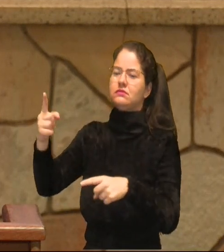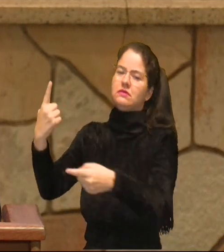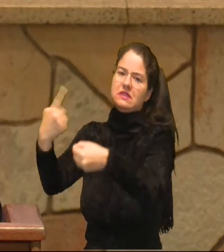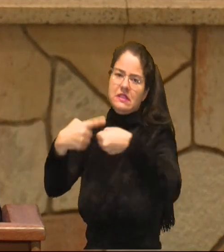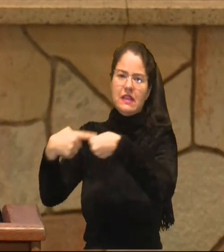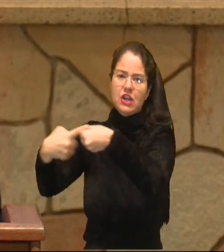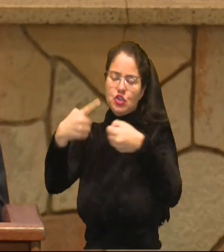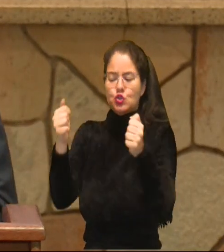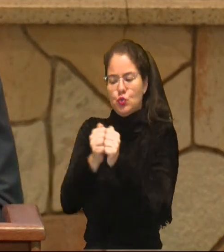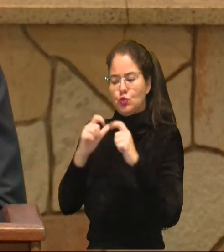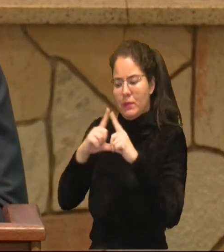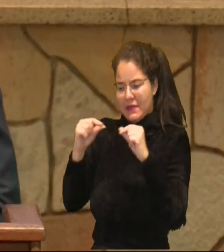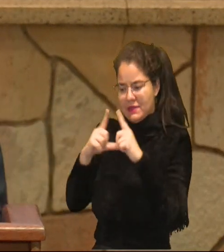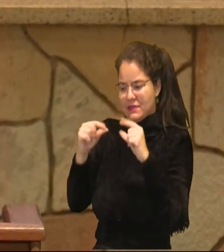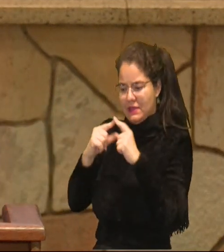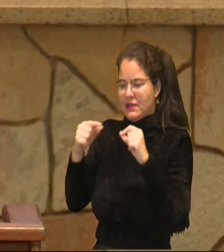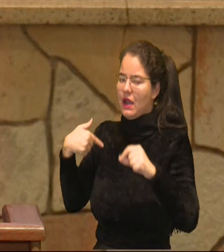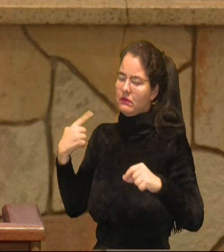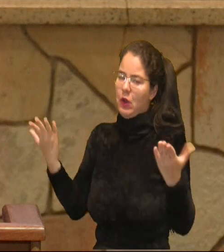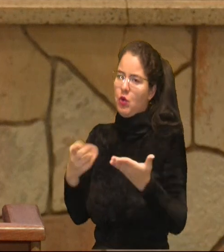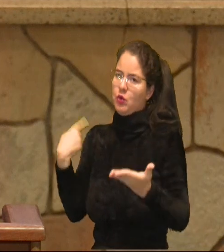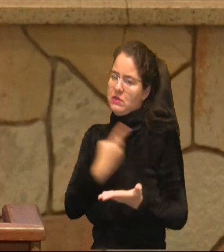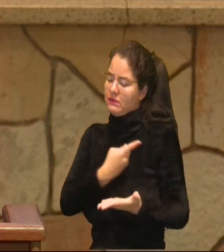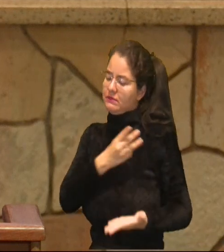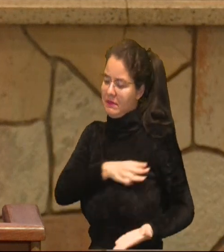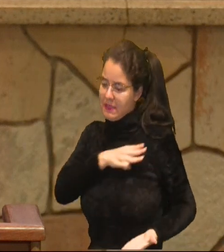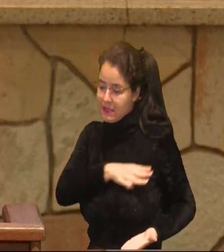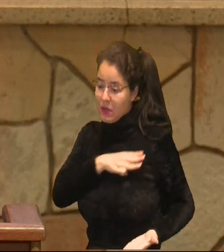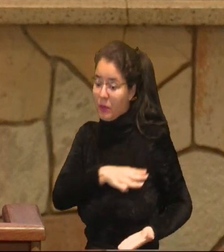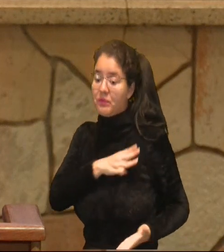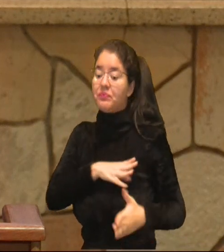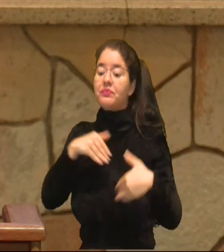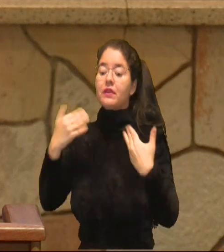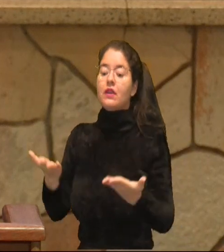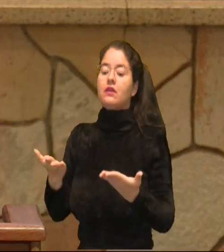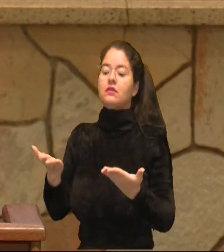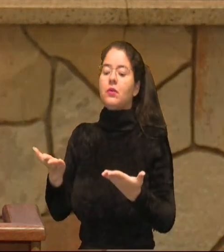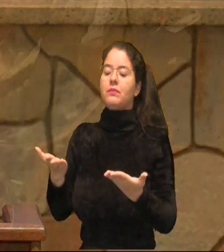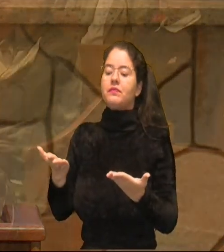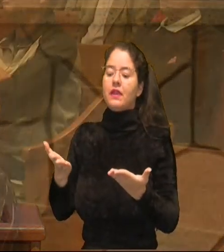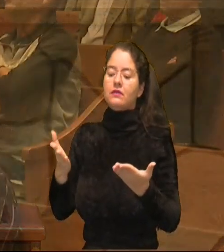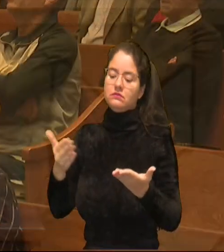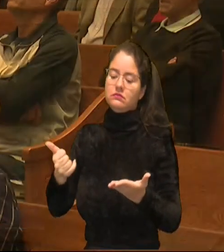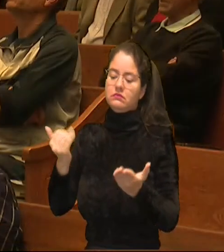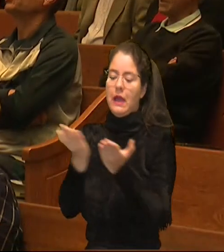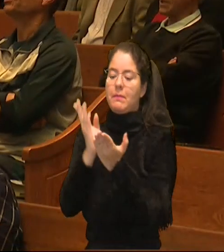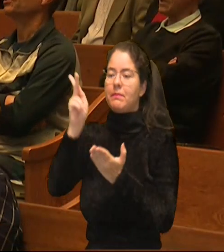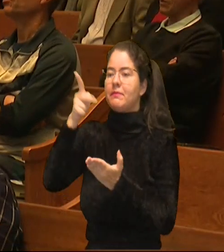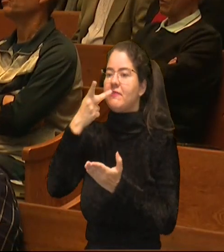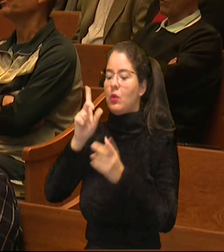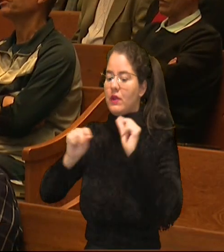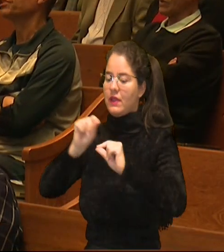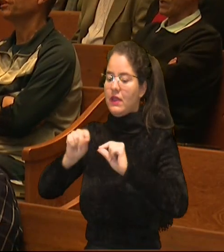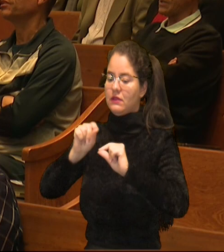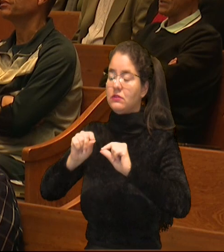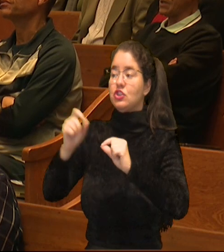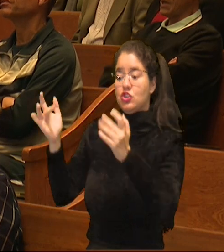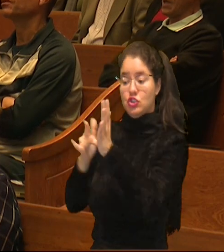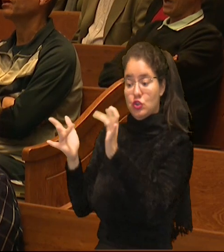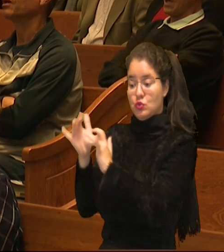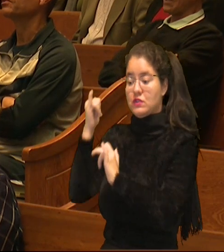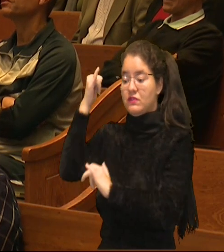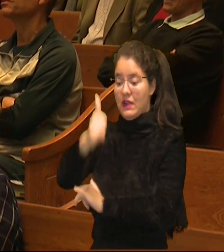divisa. Está em João 20, 21. Novamente Jesus disse: Pai seja com